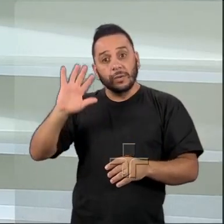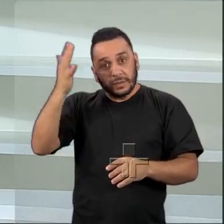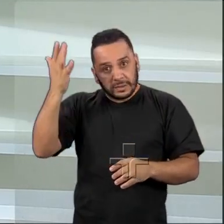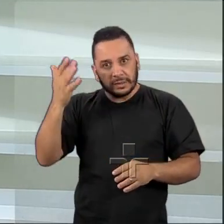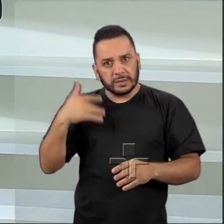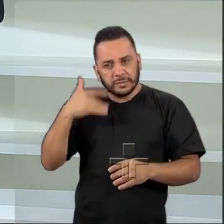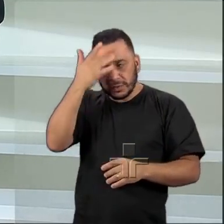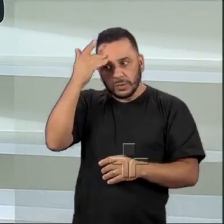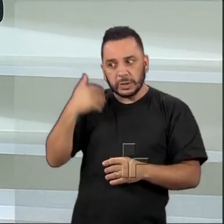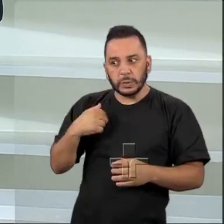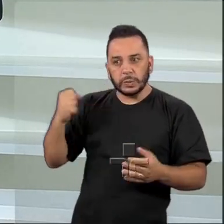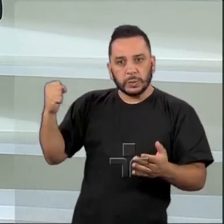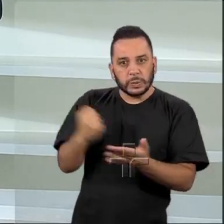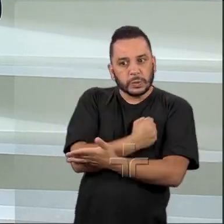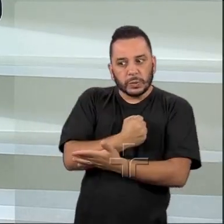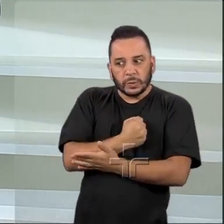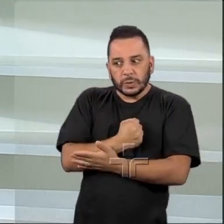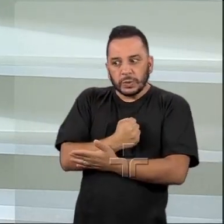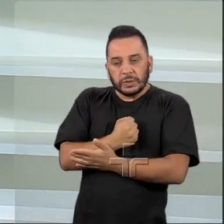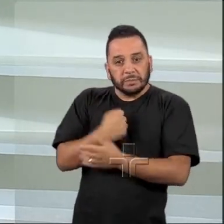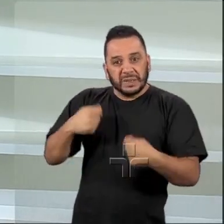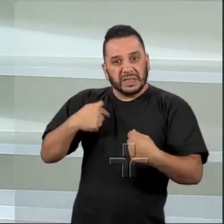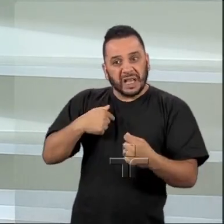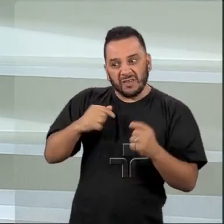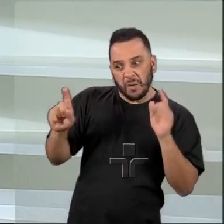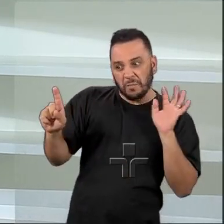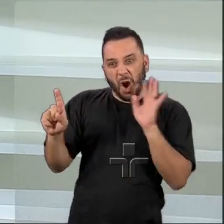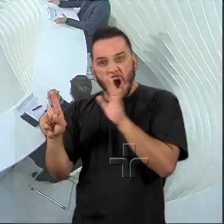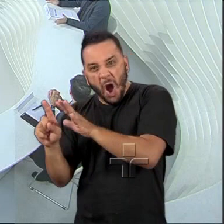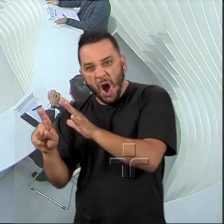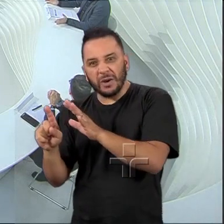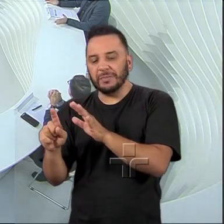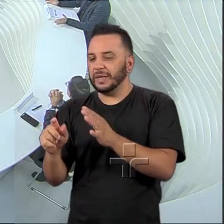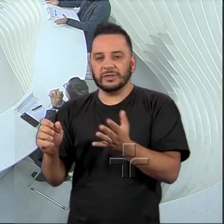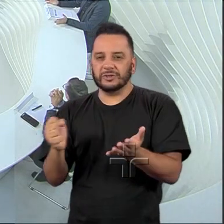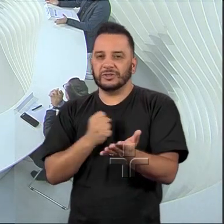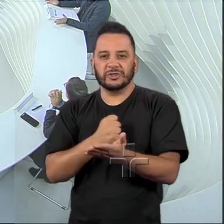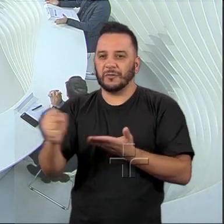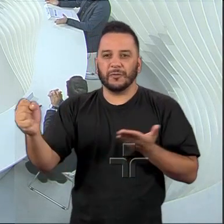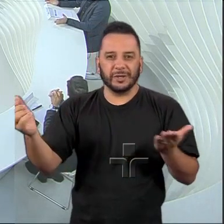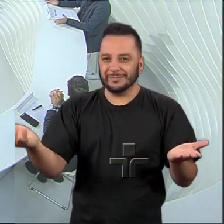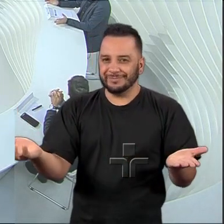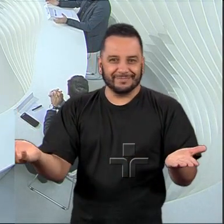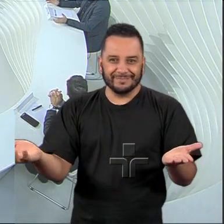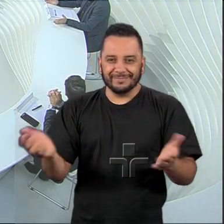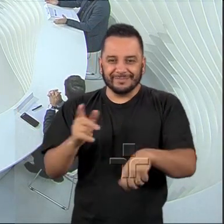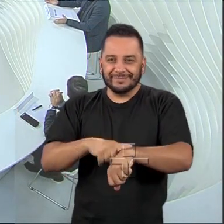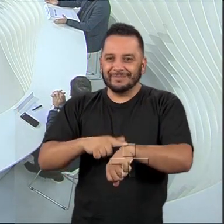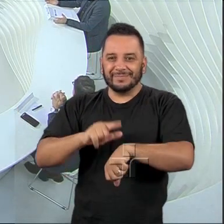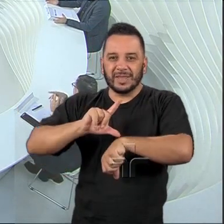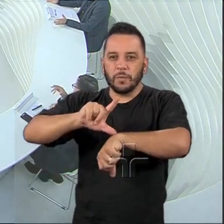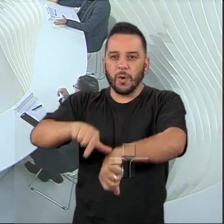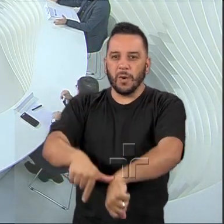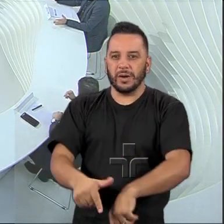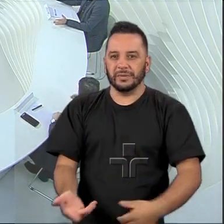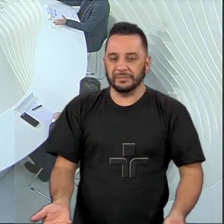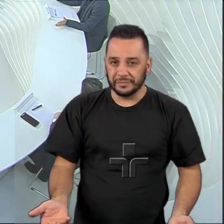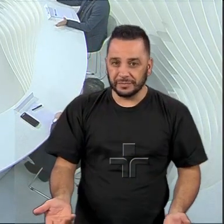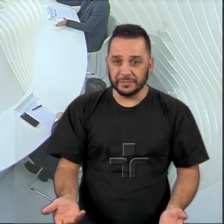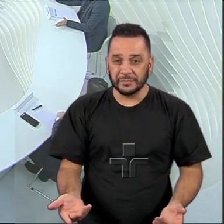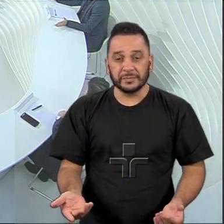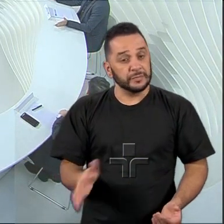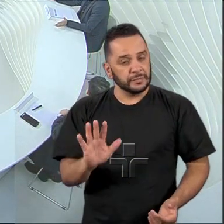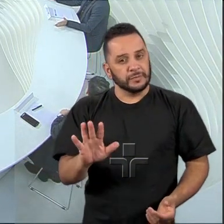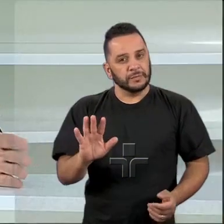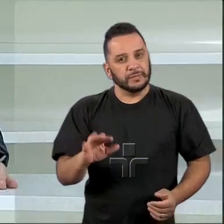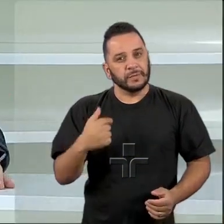suas particularidades, a marcação vai ser diferente. Mas não tem time, né? Ficou claro ali que ele não tem time. Essa é a questão. Então, isso é uma coisa que a gente vai ter que